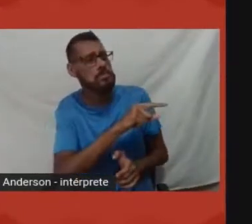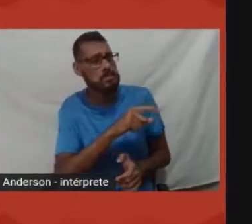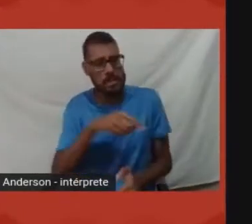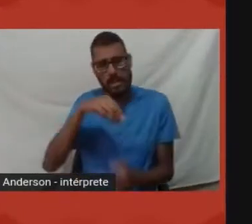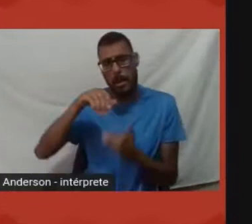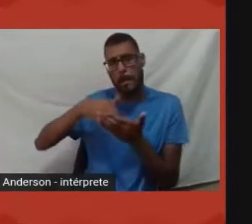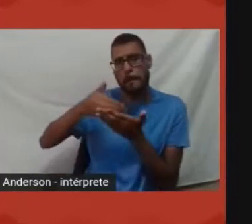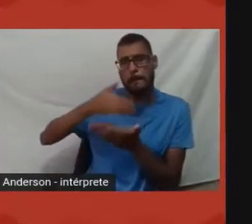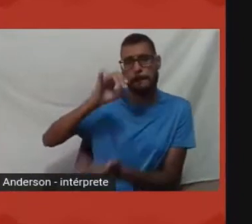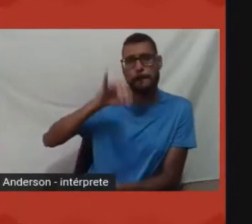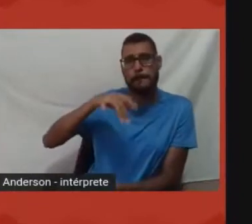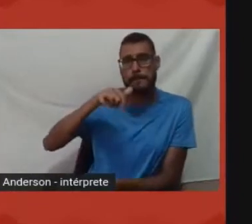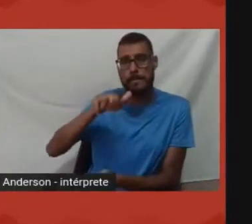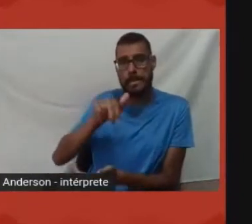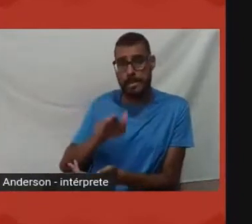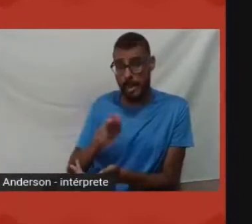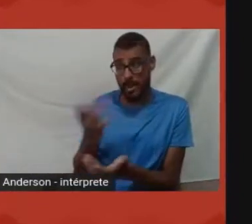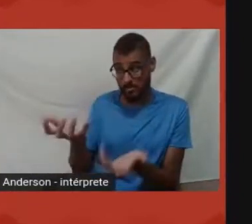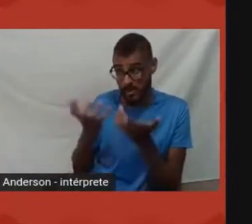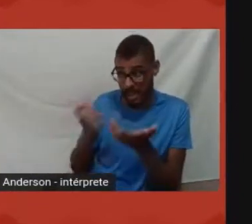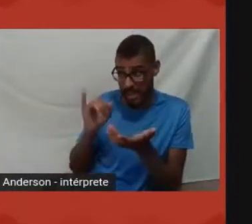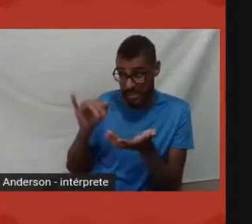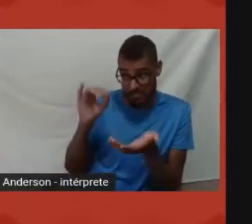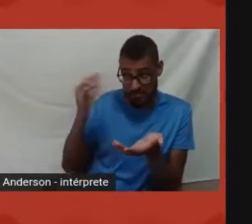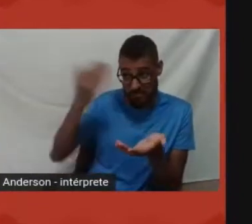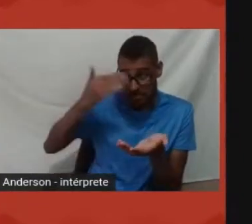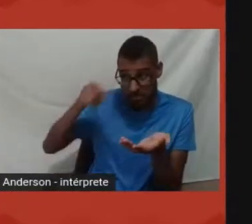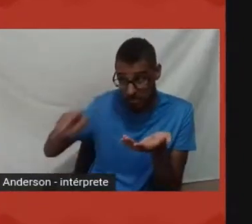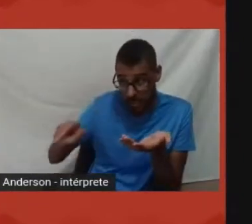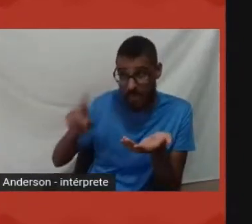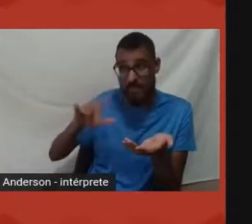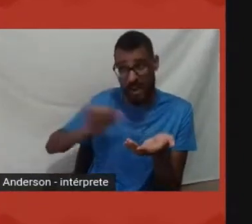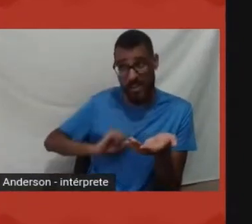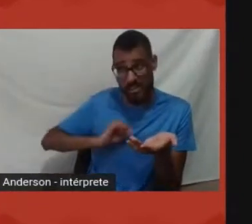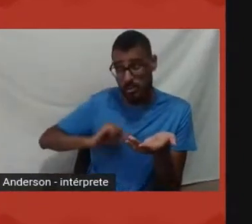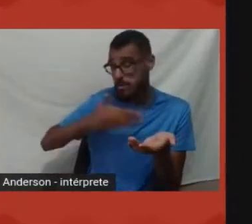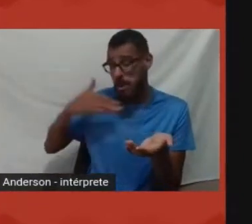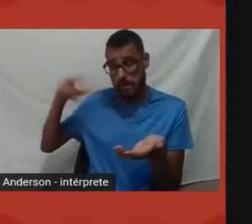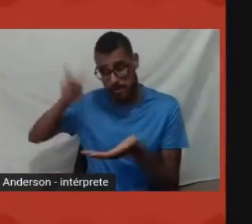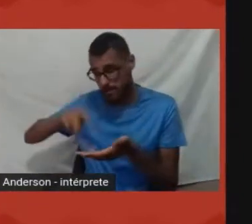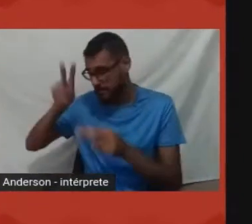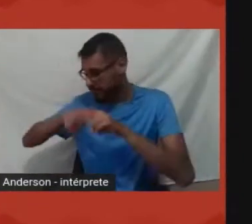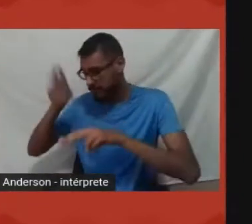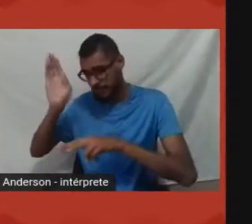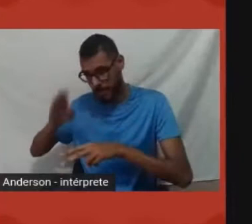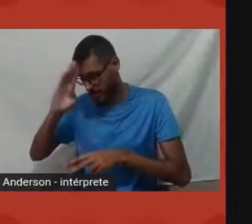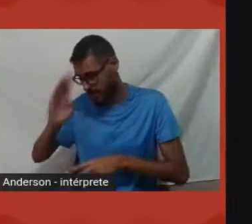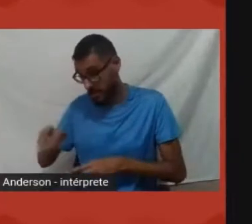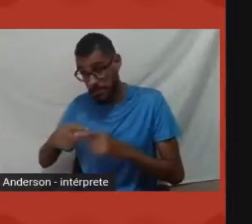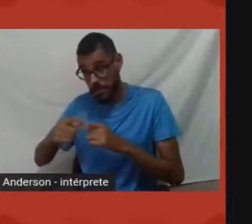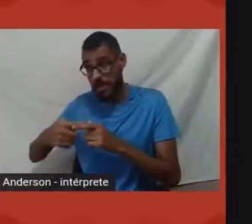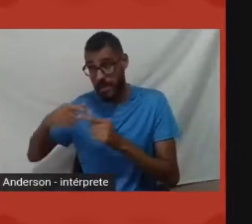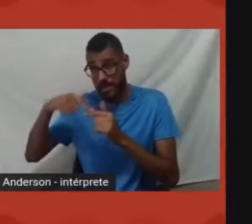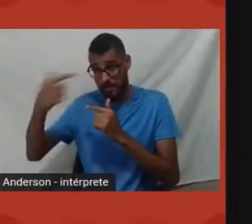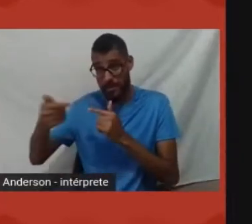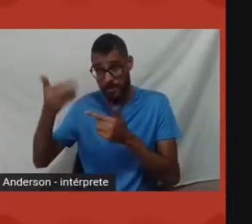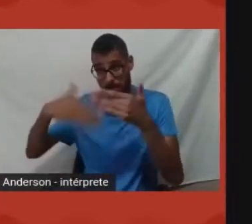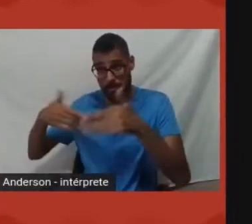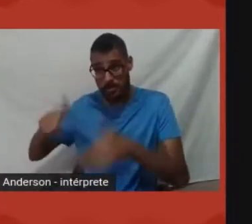não conferir, só vai ficar mais ansioso. Sim, vê logo e tira isso da cabeça. Semana que vem tem outra prova.